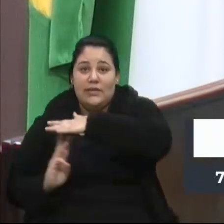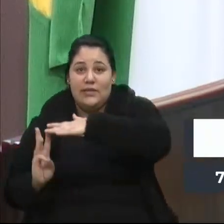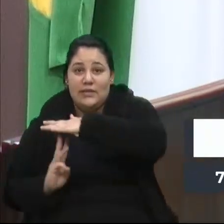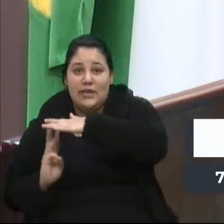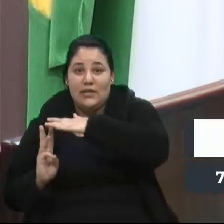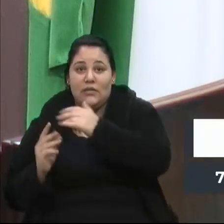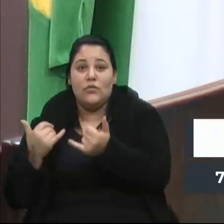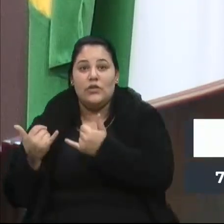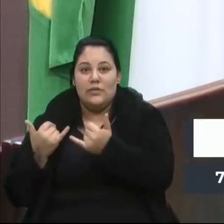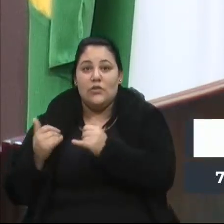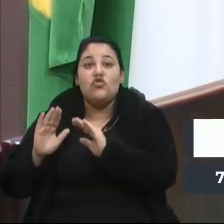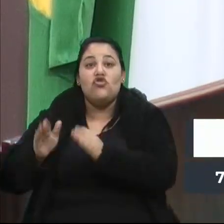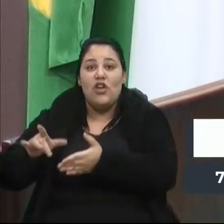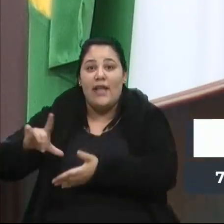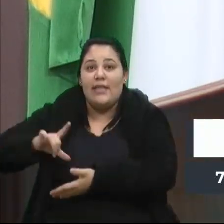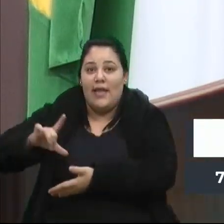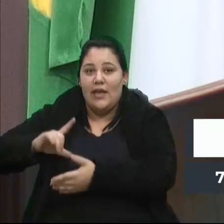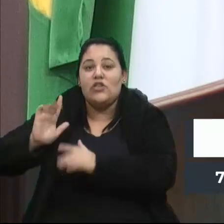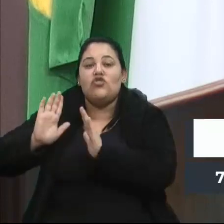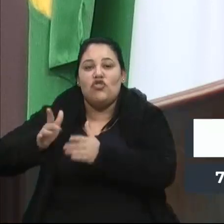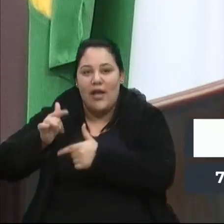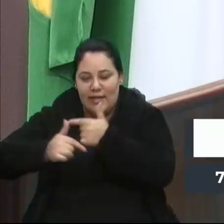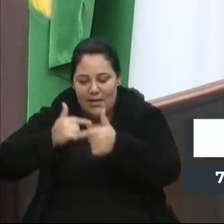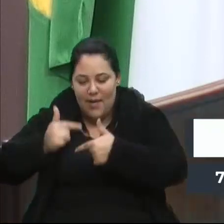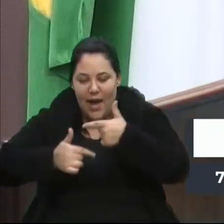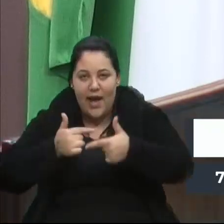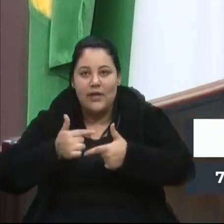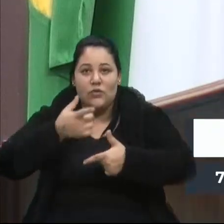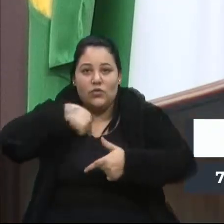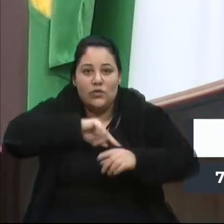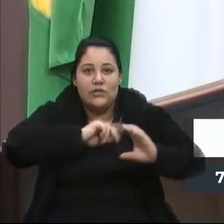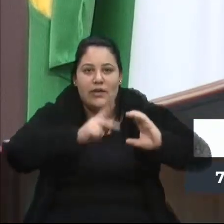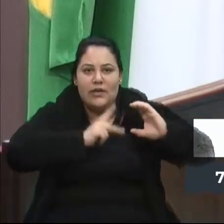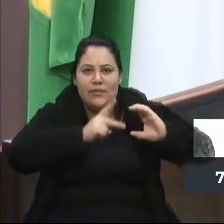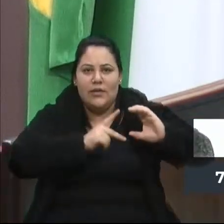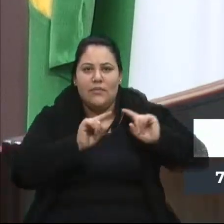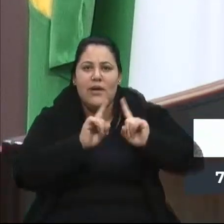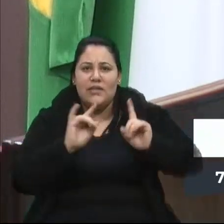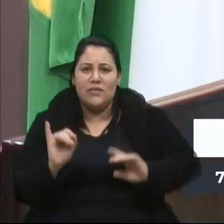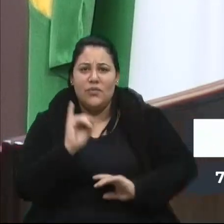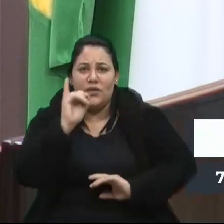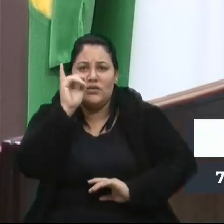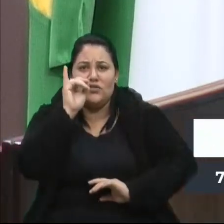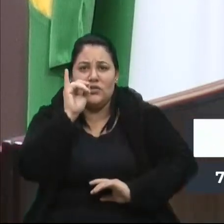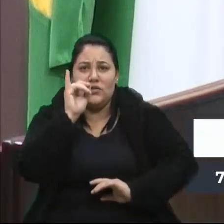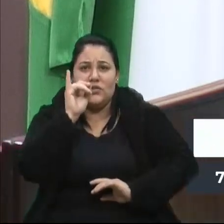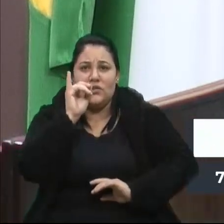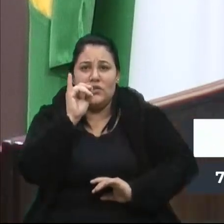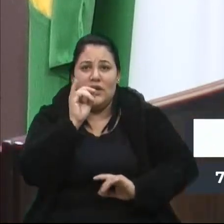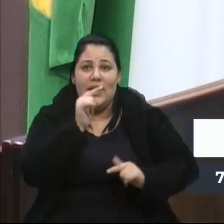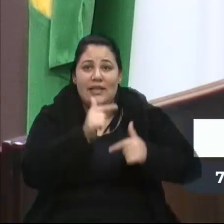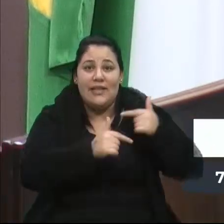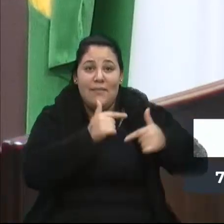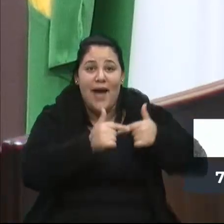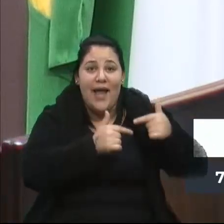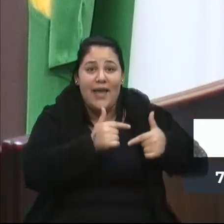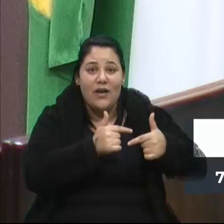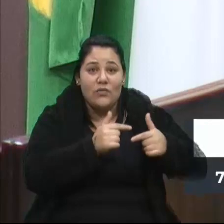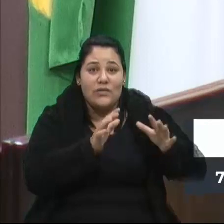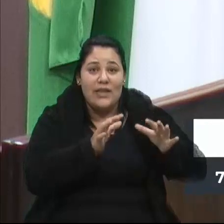A terceirizada já existe, já trabalha aqui na casa, mas é importante que a gente diga, ela trabalha com a parte